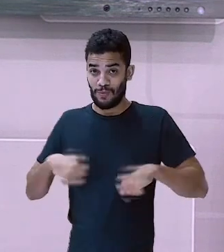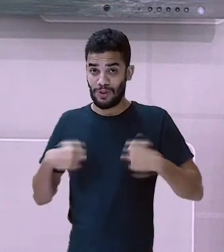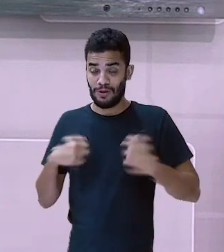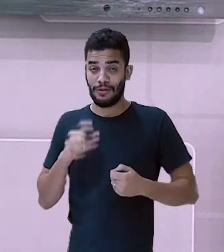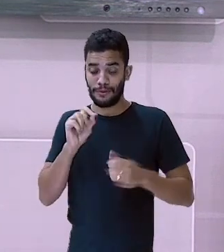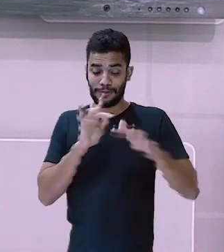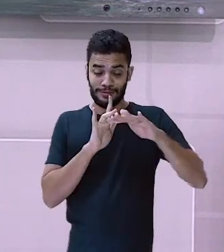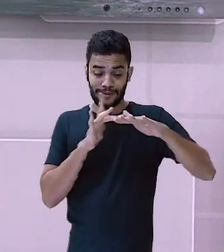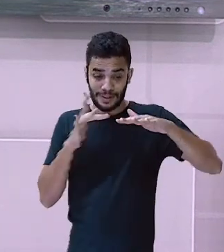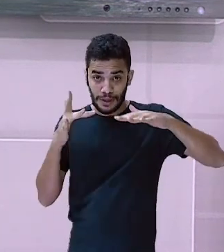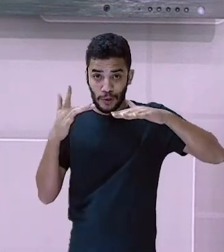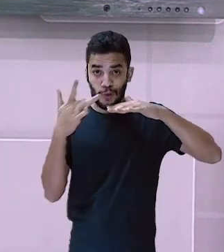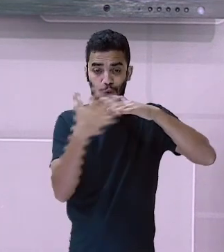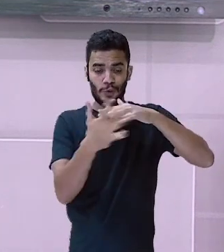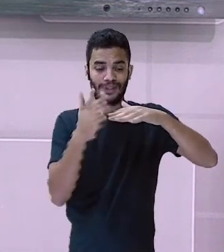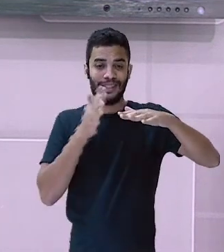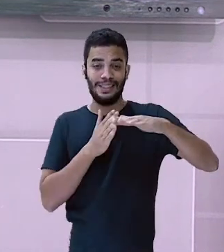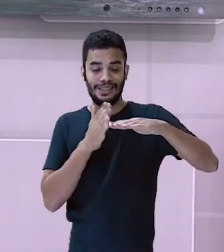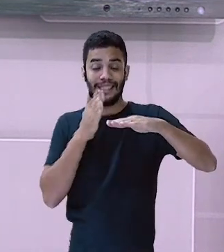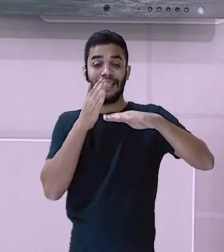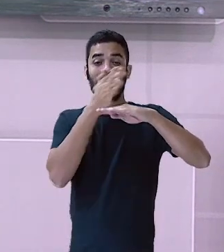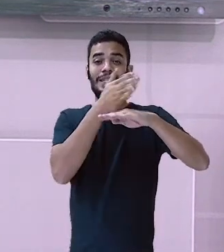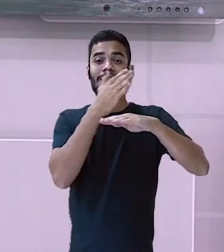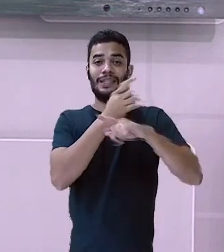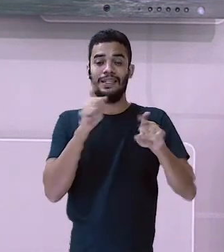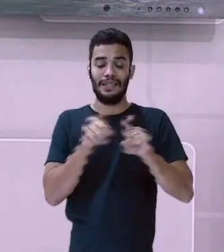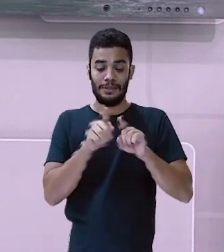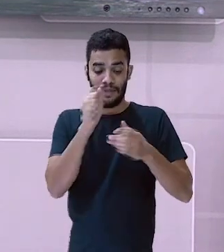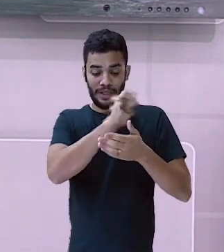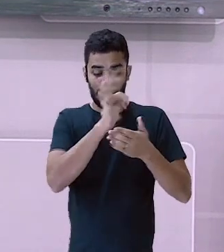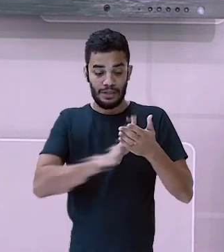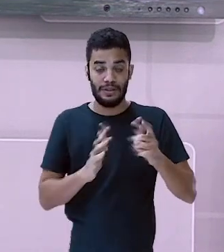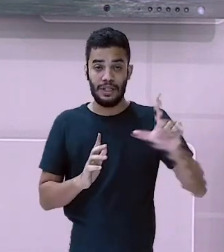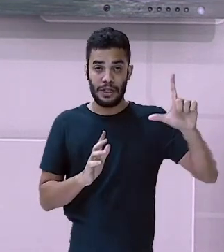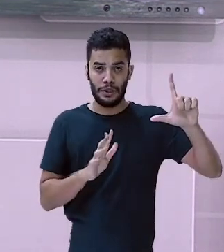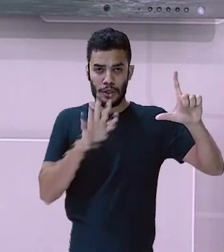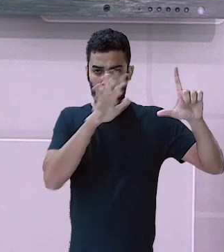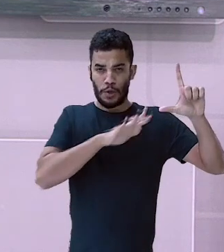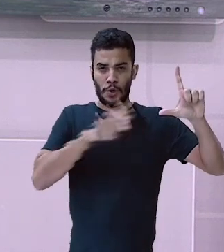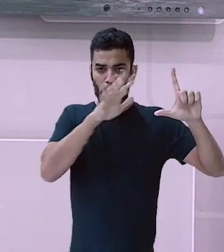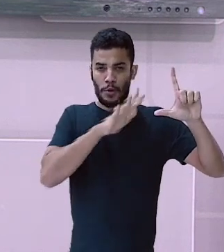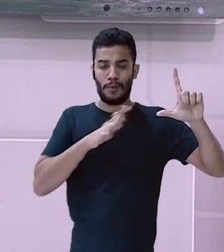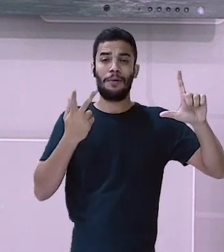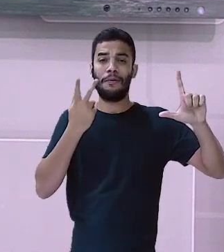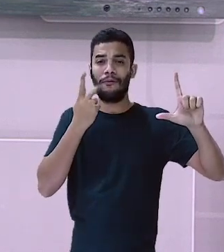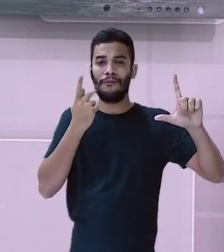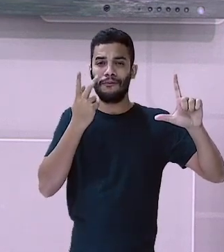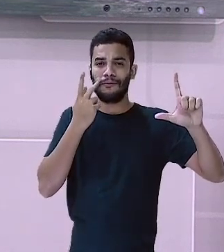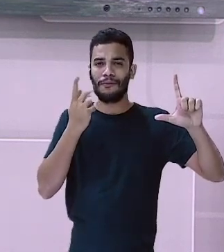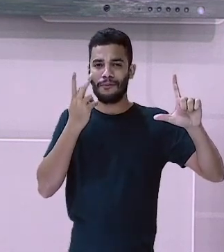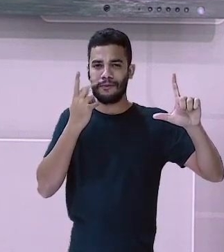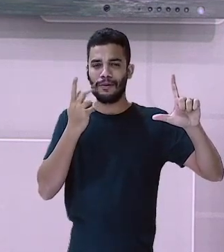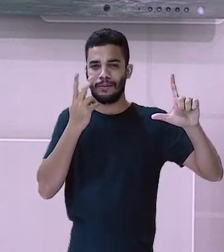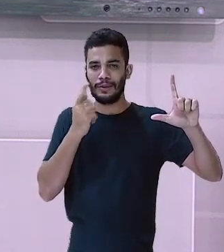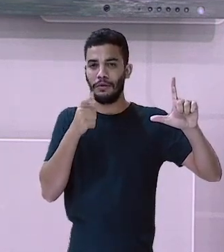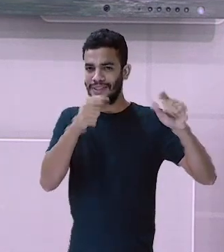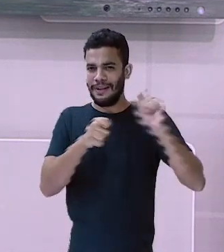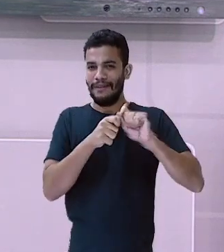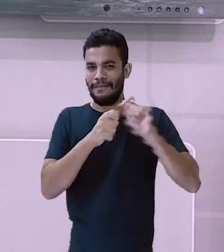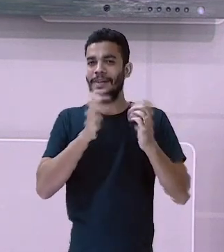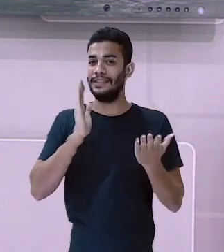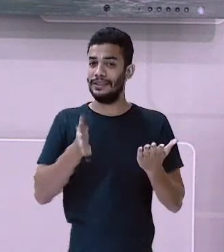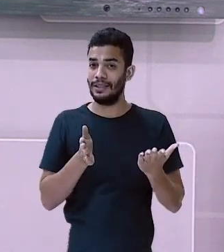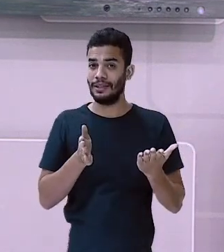redes sociais, tá? Acesse as atividades na plataforma SMED GV. Você já faz isso? Quem ainda